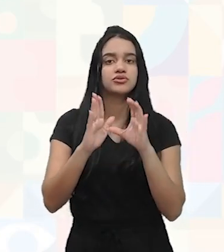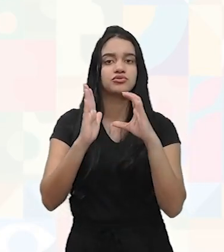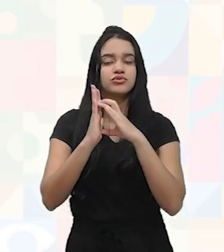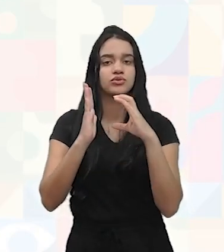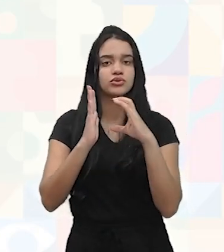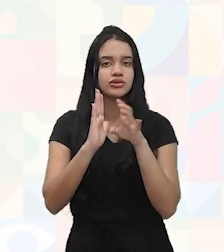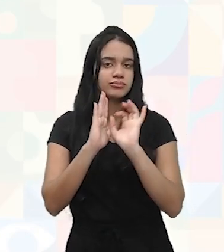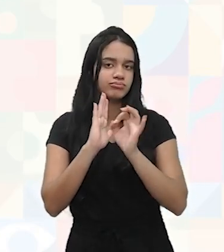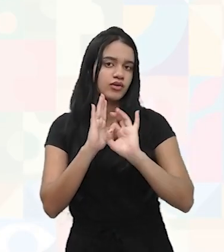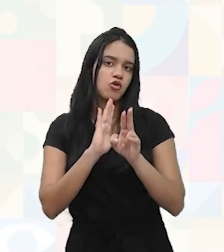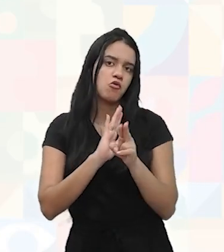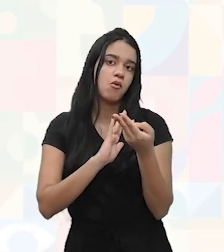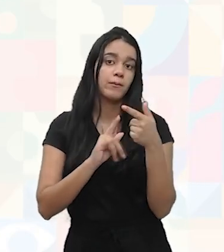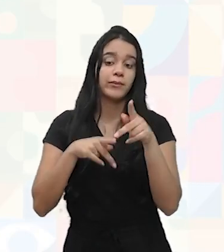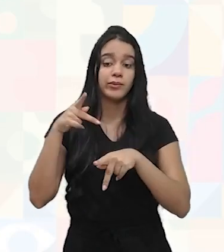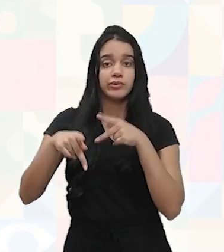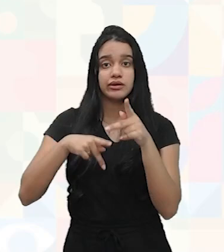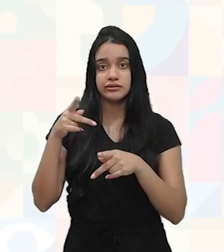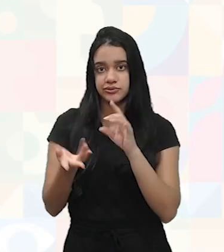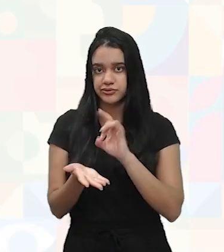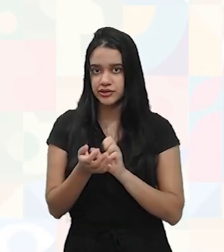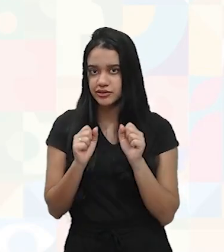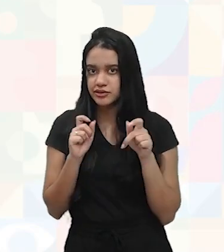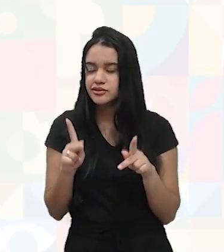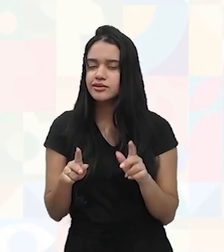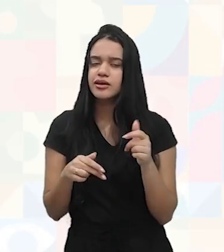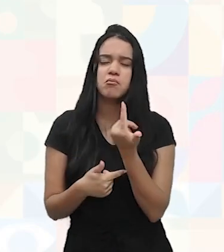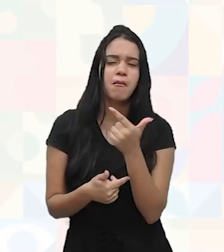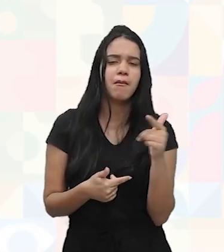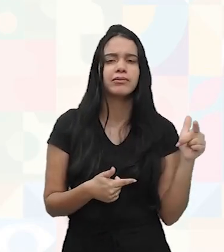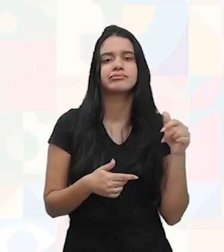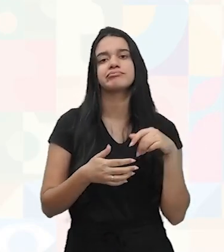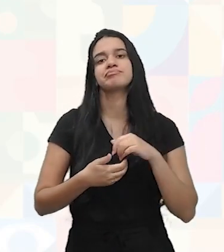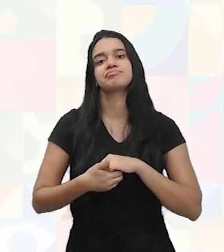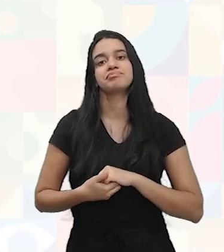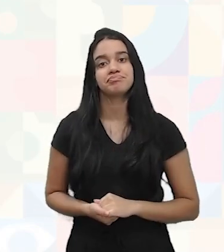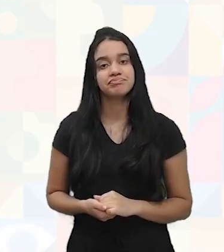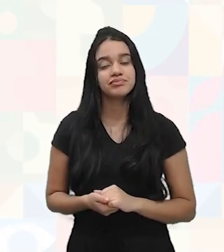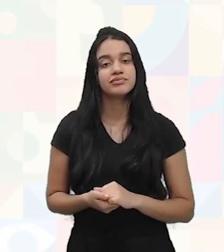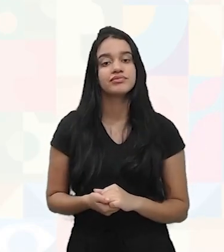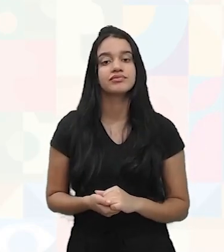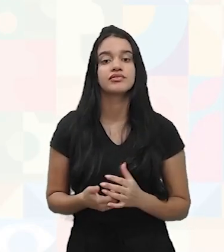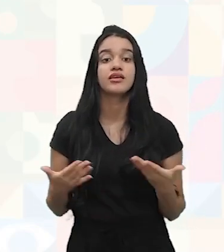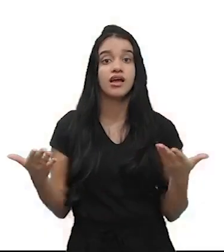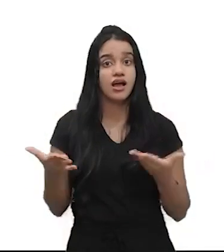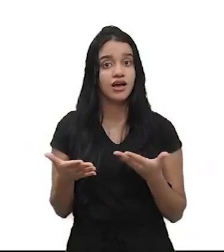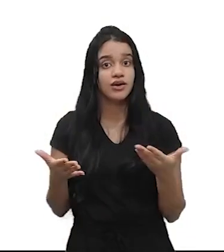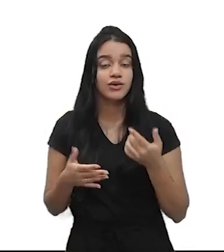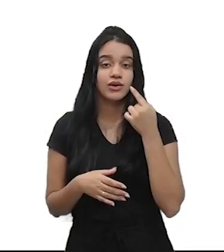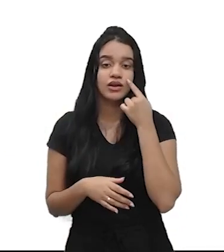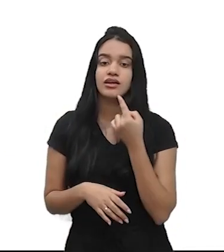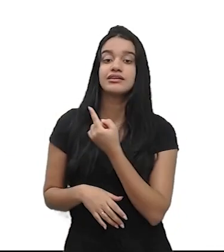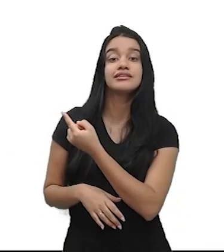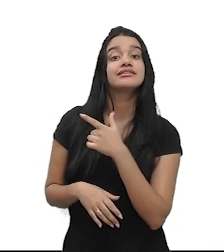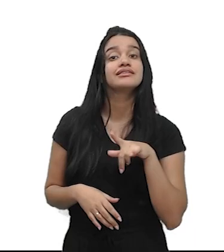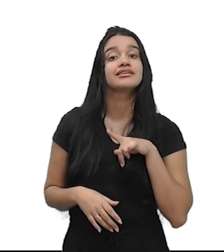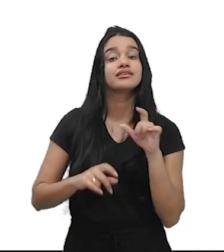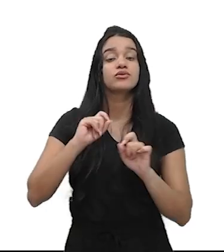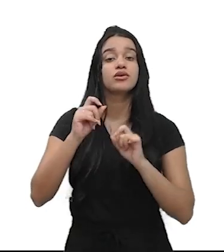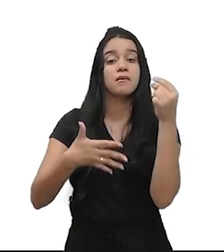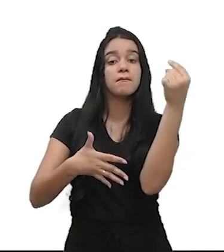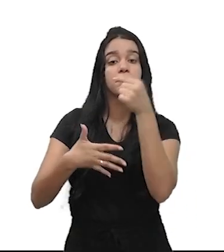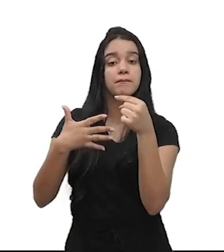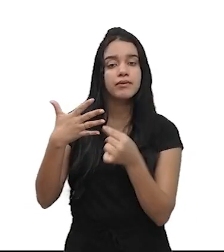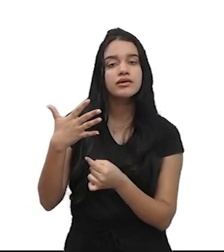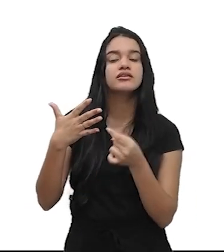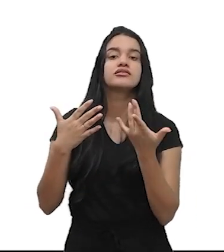funcionários, né? Ou população fixa, tá? Entre outros. Então, para a gente dimensionar uma brigada, a gente deve considerar alguns pontos, né?